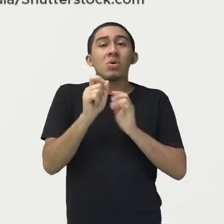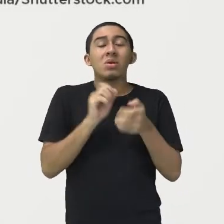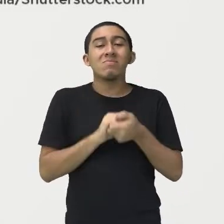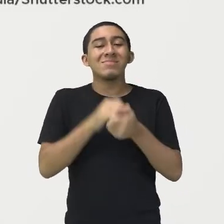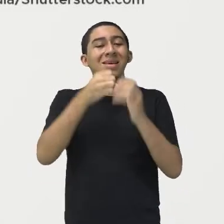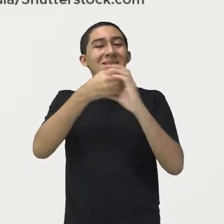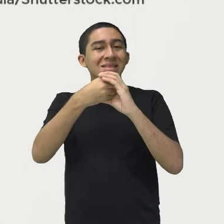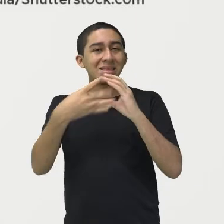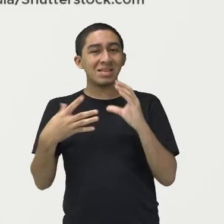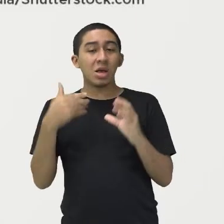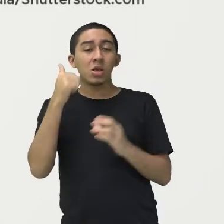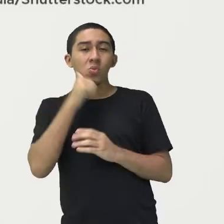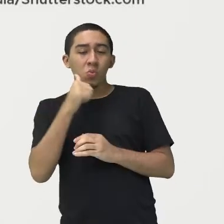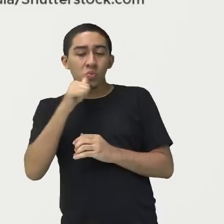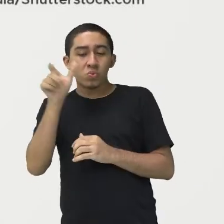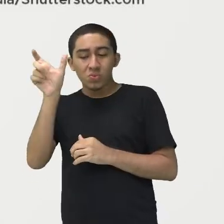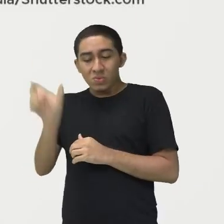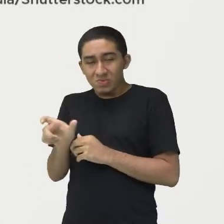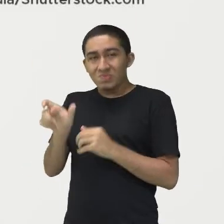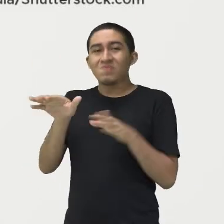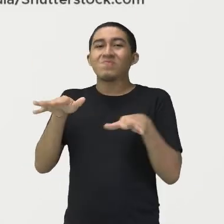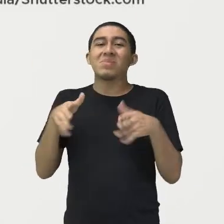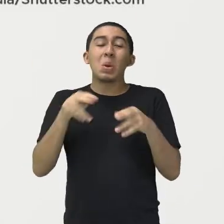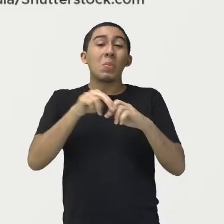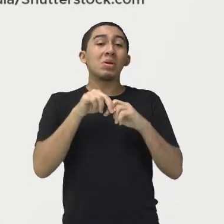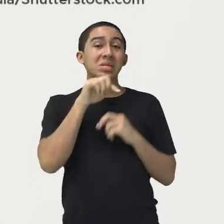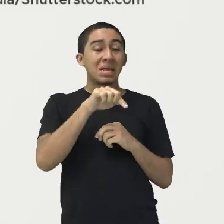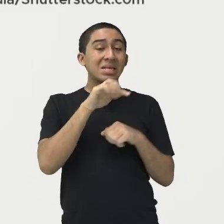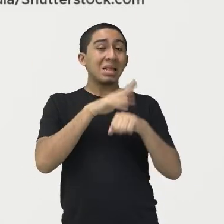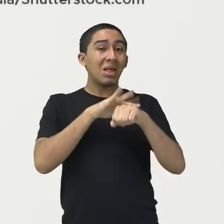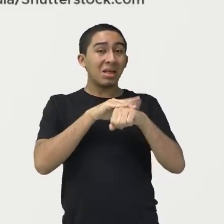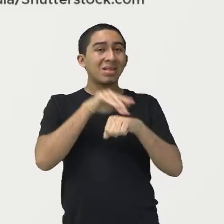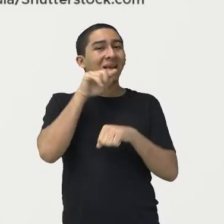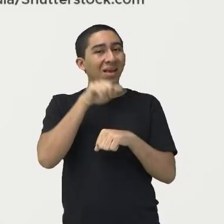aspectos femininos. E por isso, essa doença